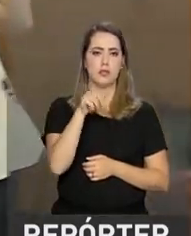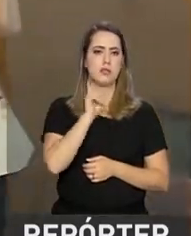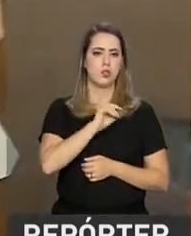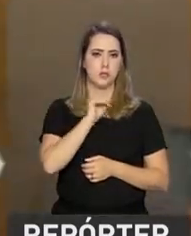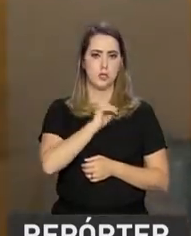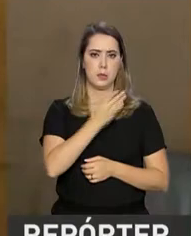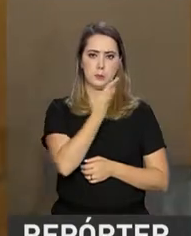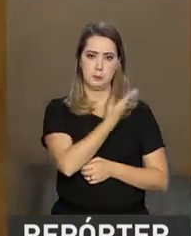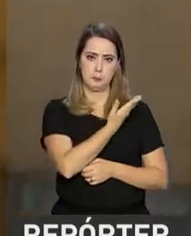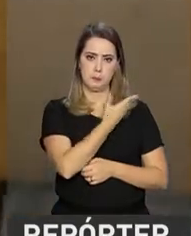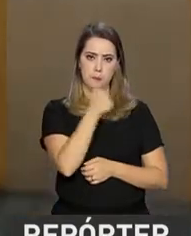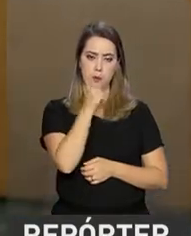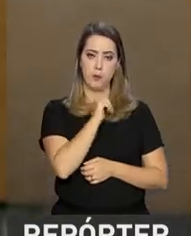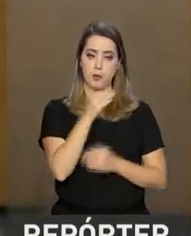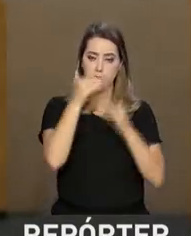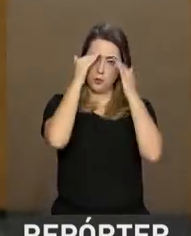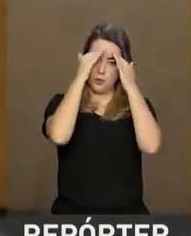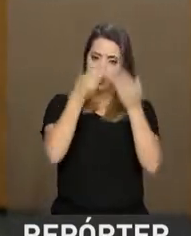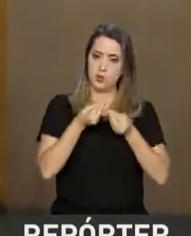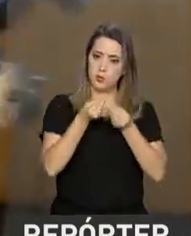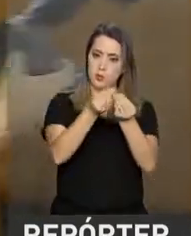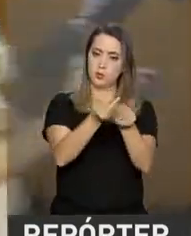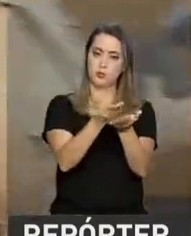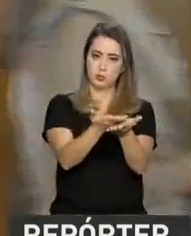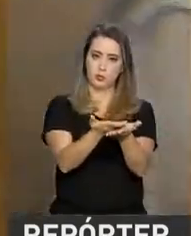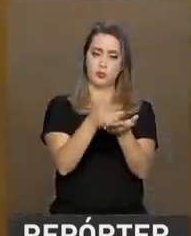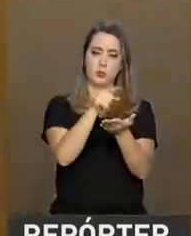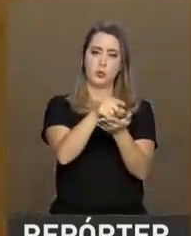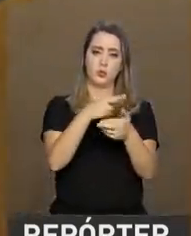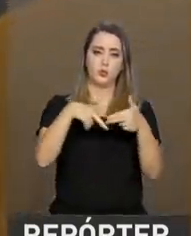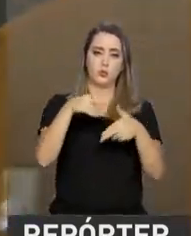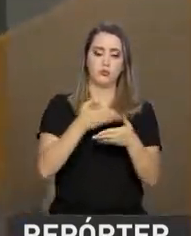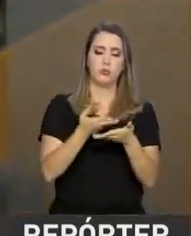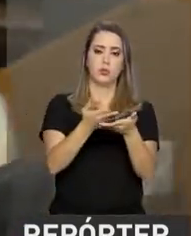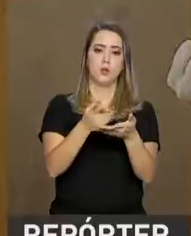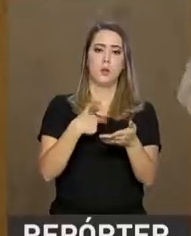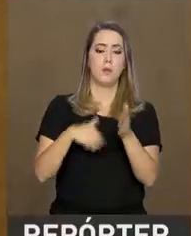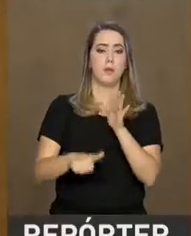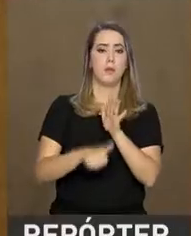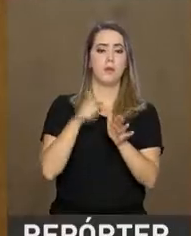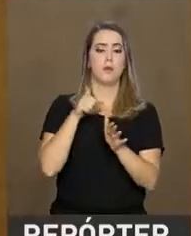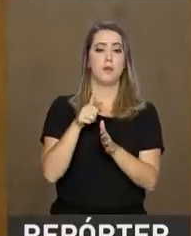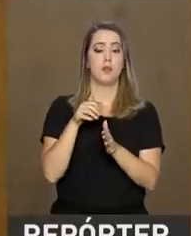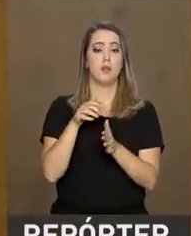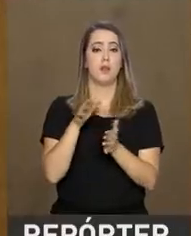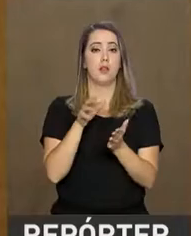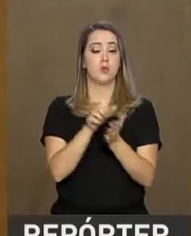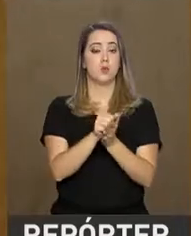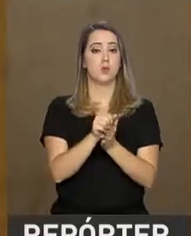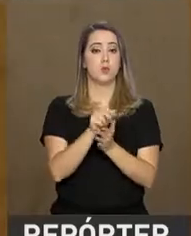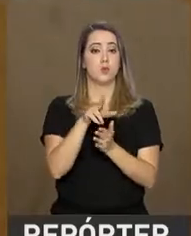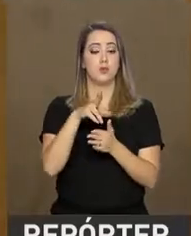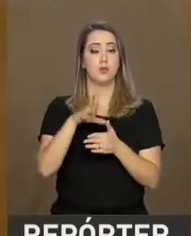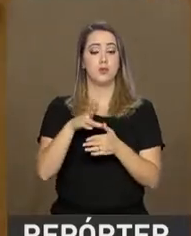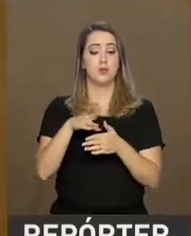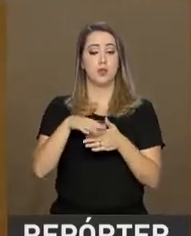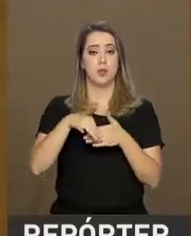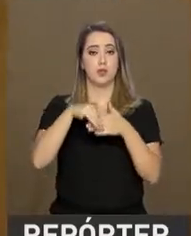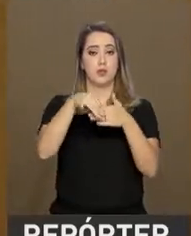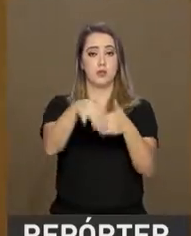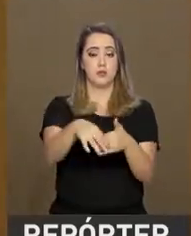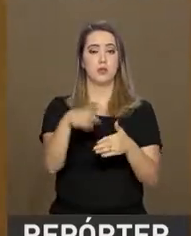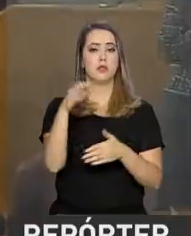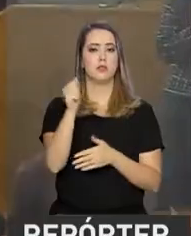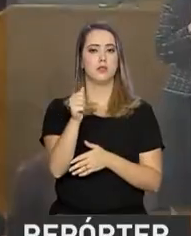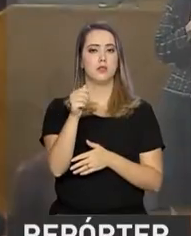minas gerais grace é a primeira mulher a assumir a advocacia geral da união ela falou sobre o longo caminho que percorreu